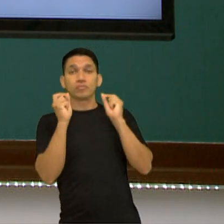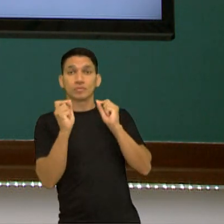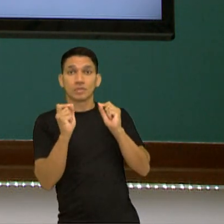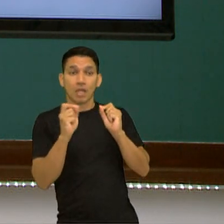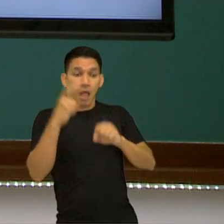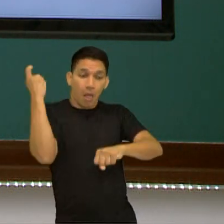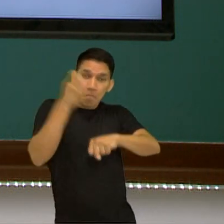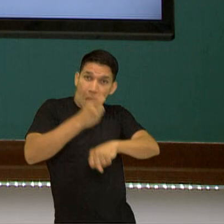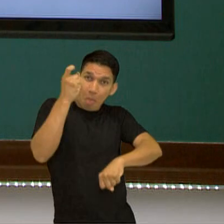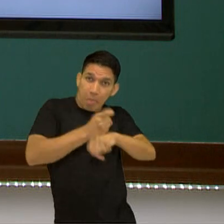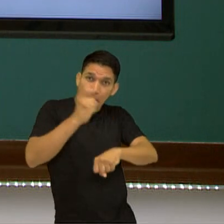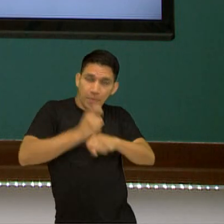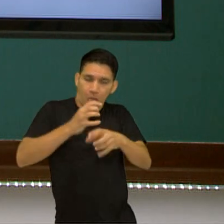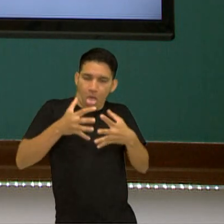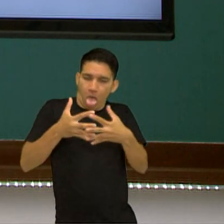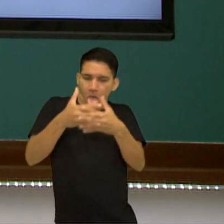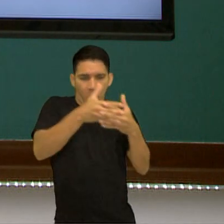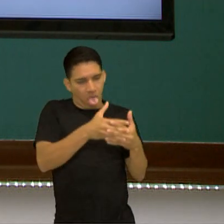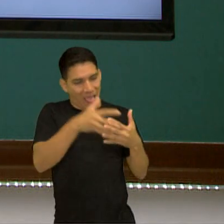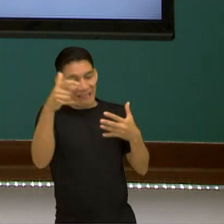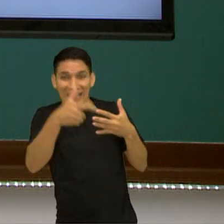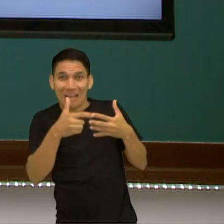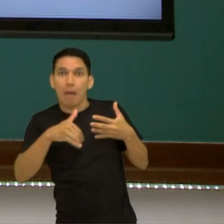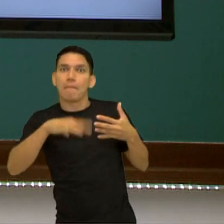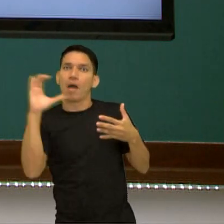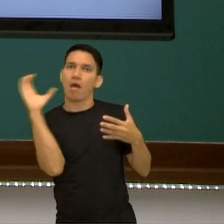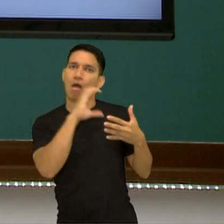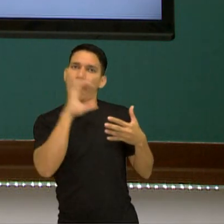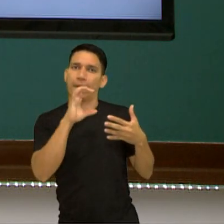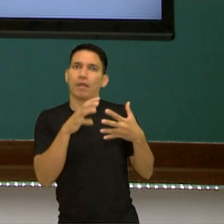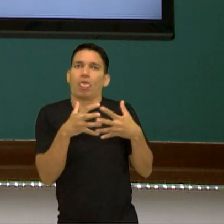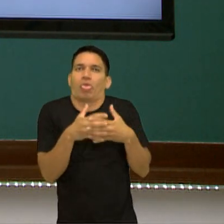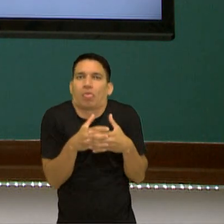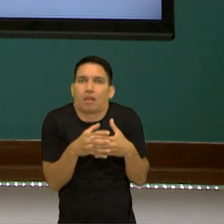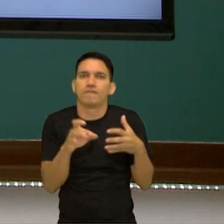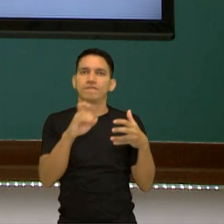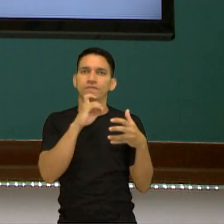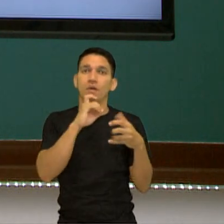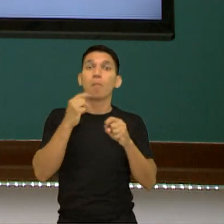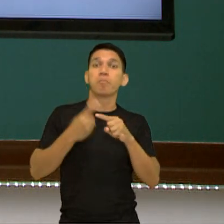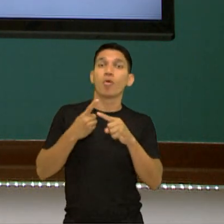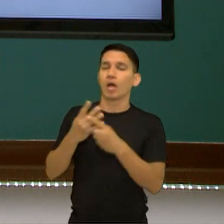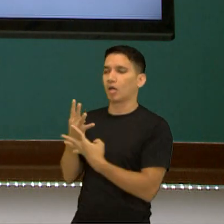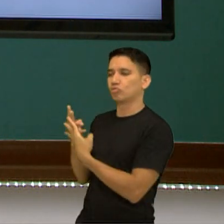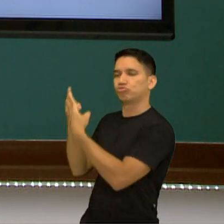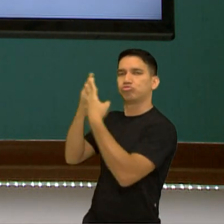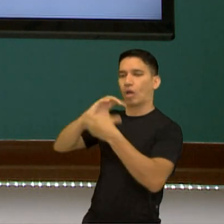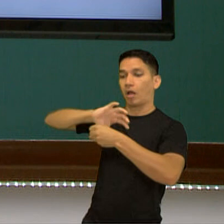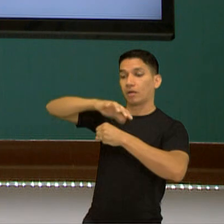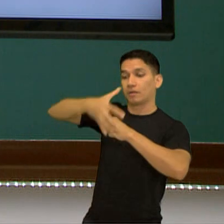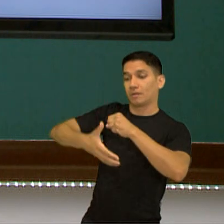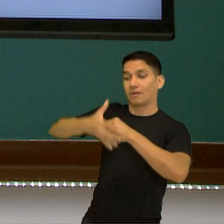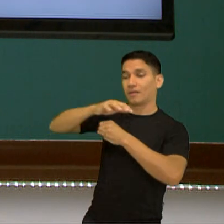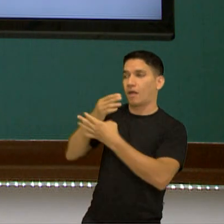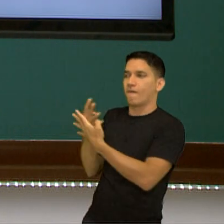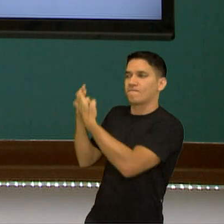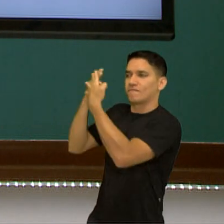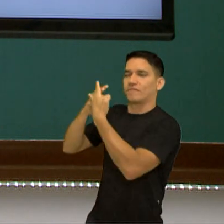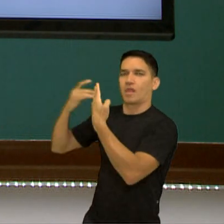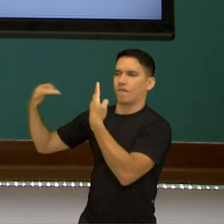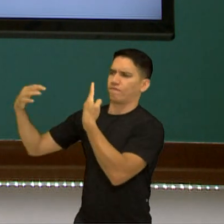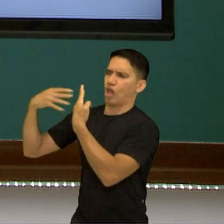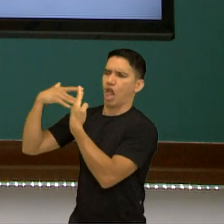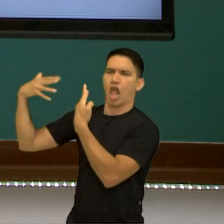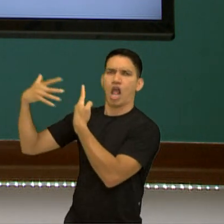crosta terrestre passa a se resfriar mais rapidamente, pois a atmosfera filtra a maior parte da radiação solar,